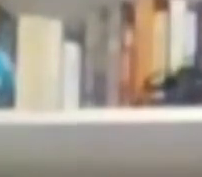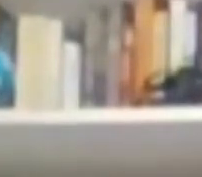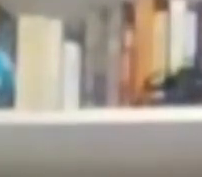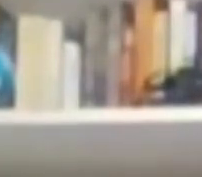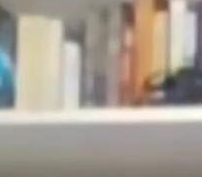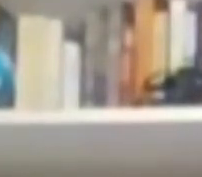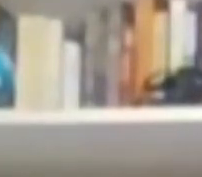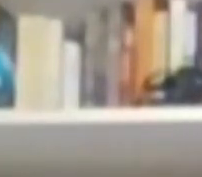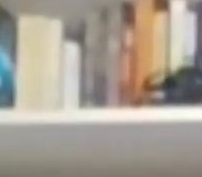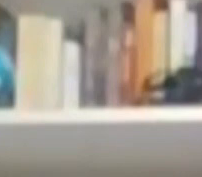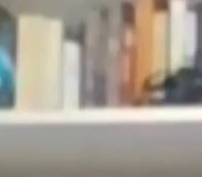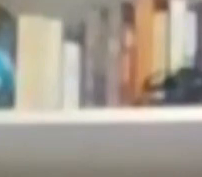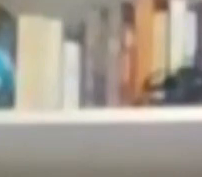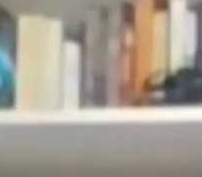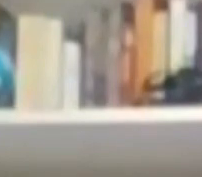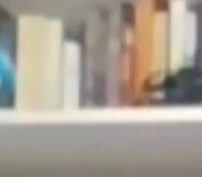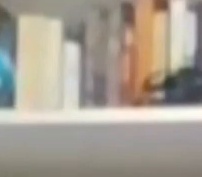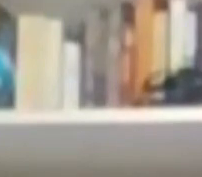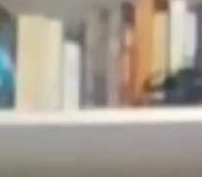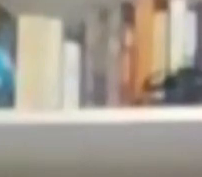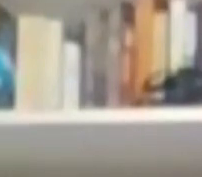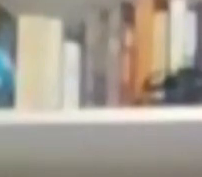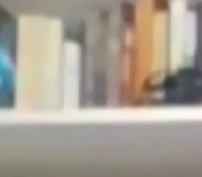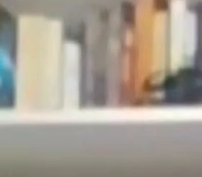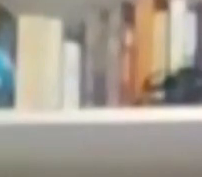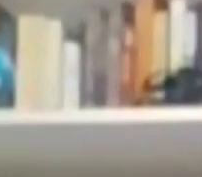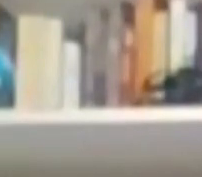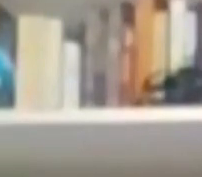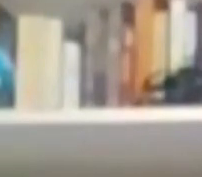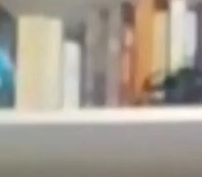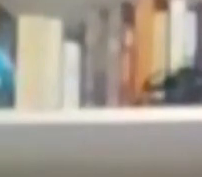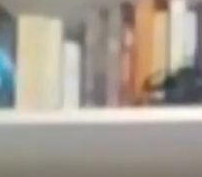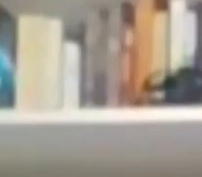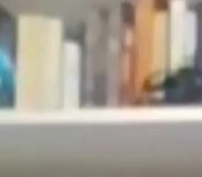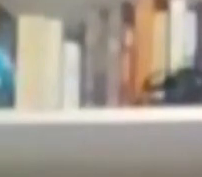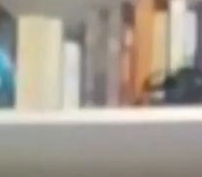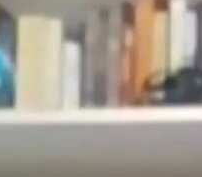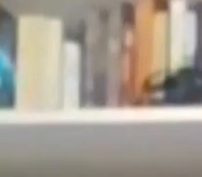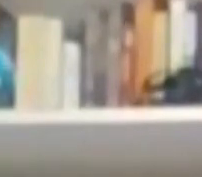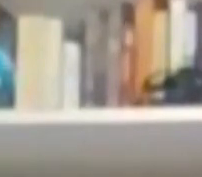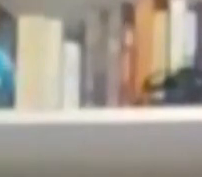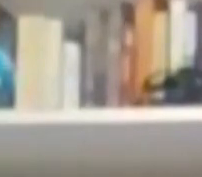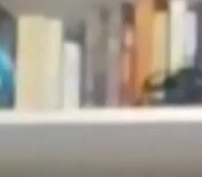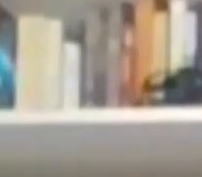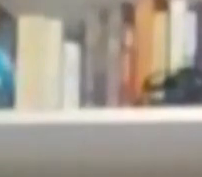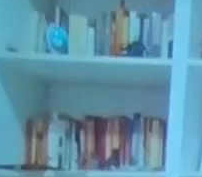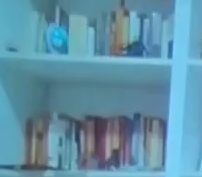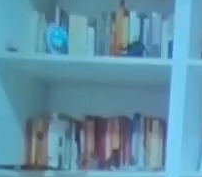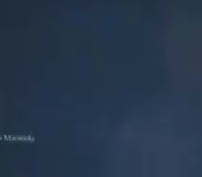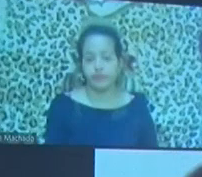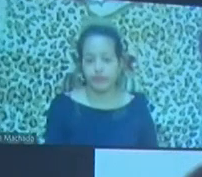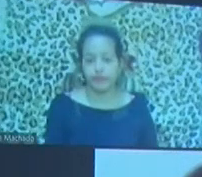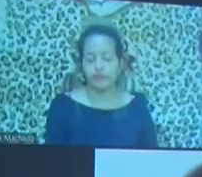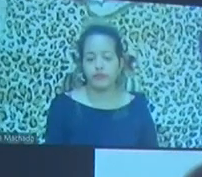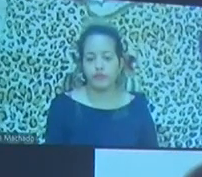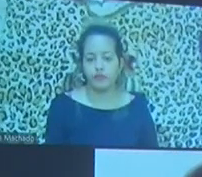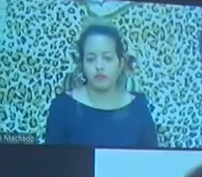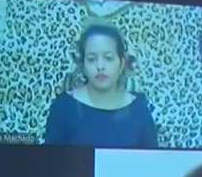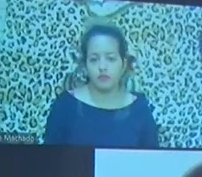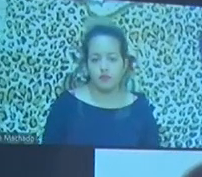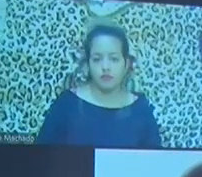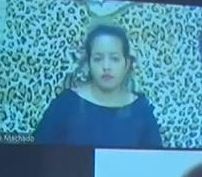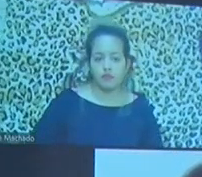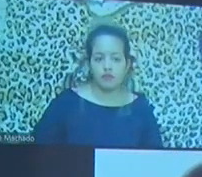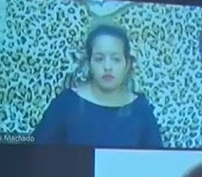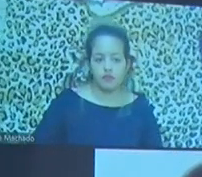fez em certa medida em boa parte do Brasil nessas eleições agora e se tentou fazer em Santa Maria. Muito obrigado,